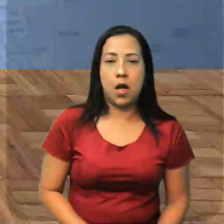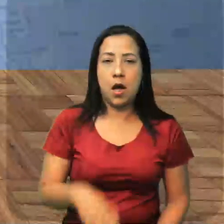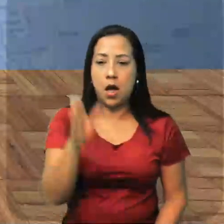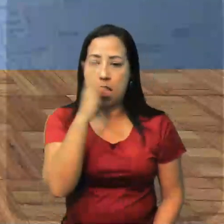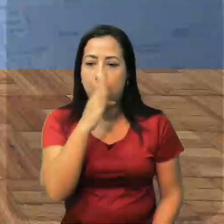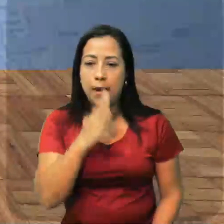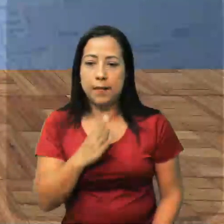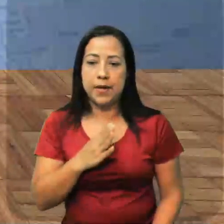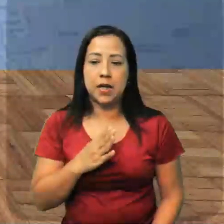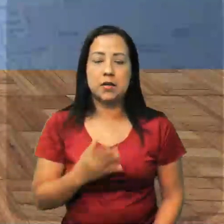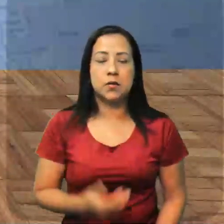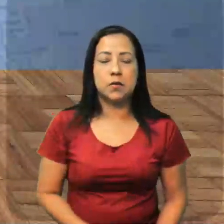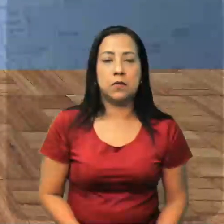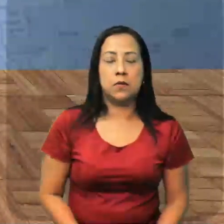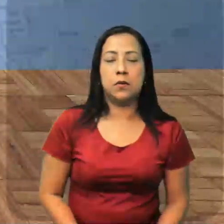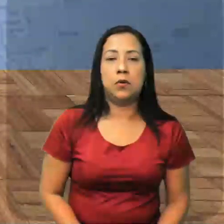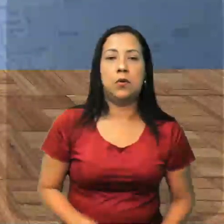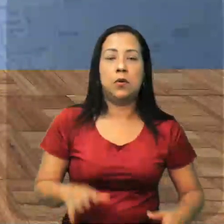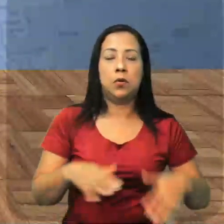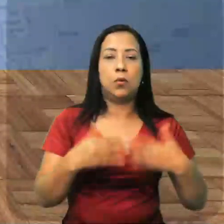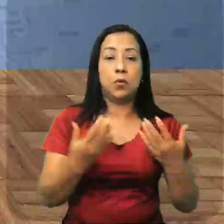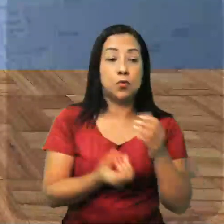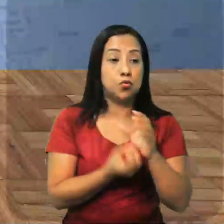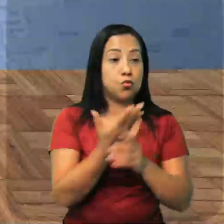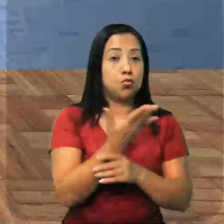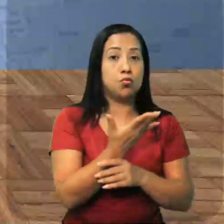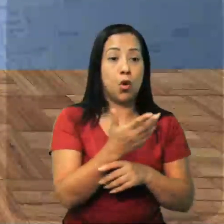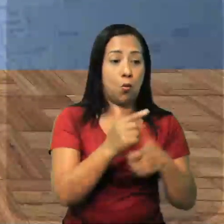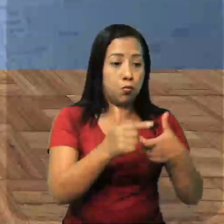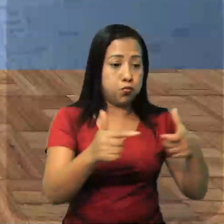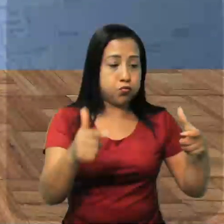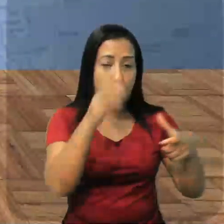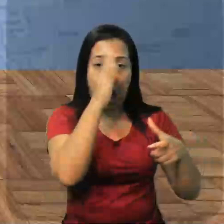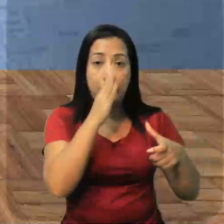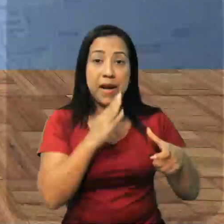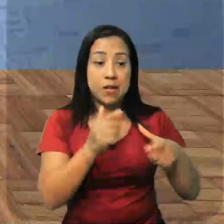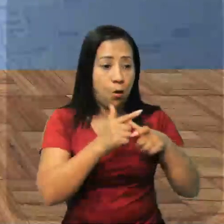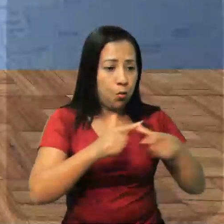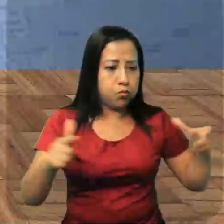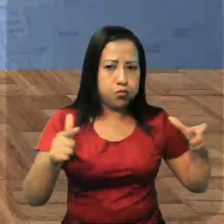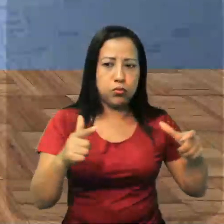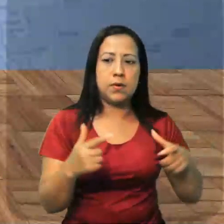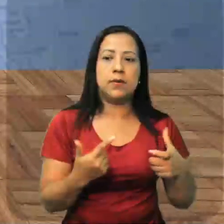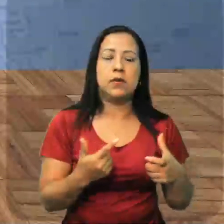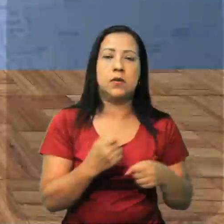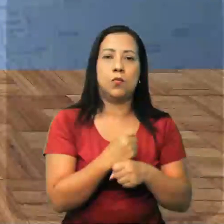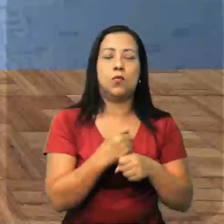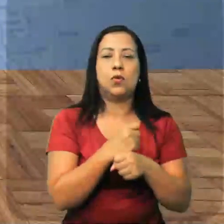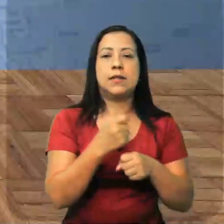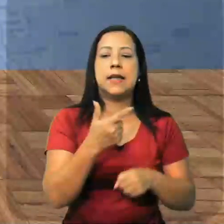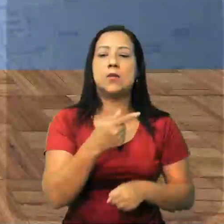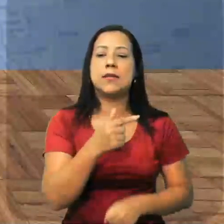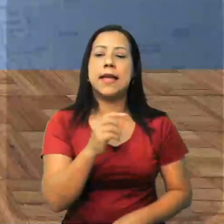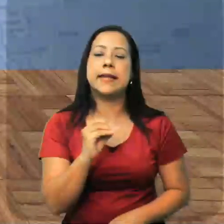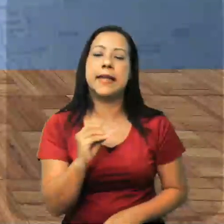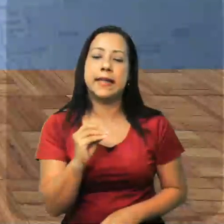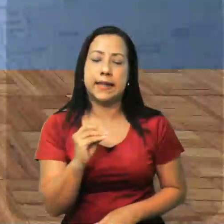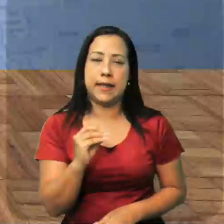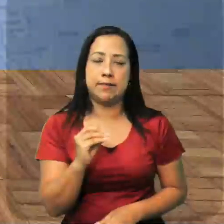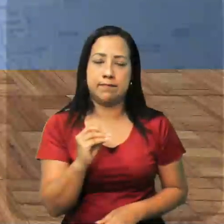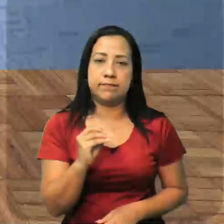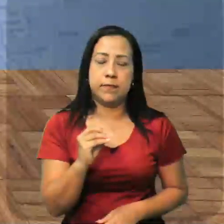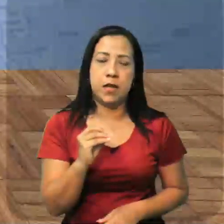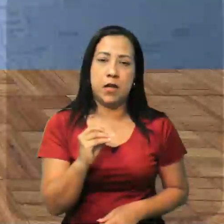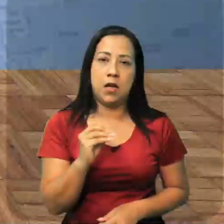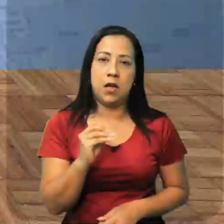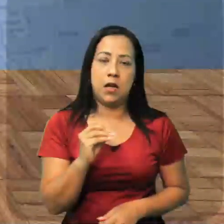Brasil, quando é que foi a explosão do crescimento no Brasil? Nos anos 60, 70. Onde teve os maiores crescimentos.